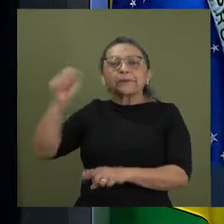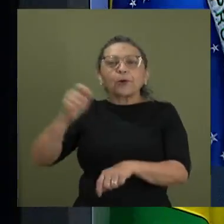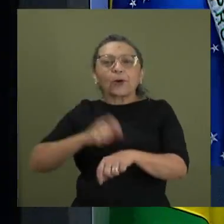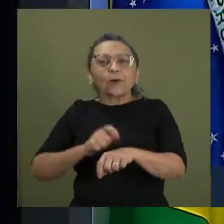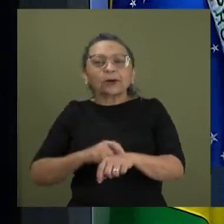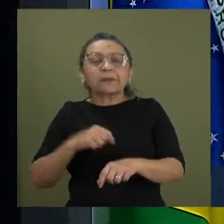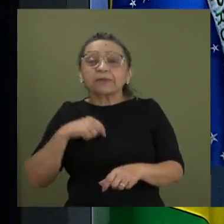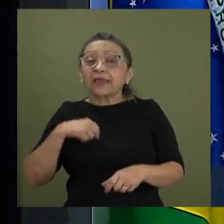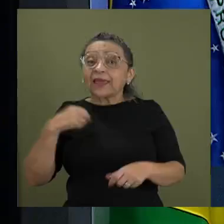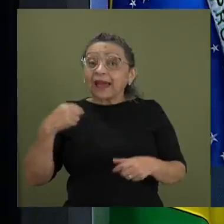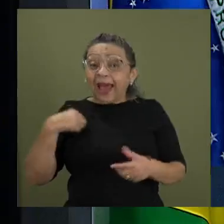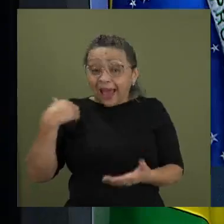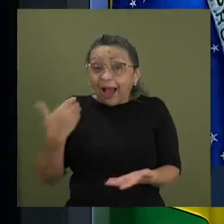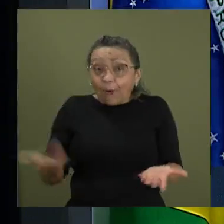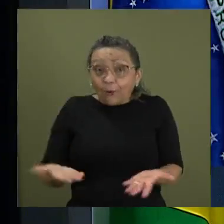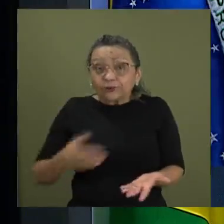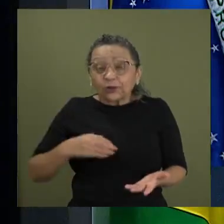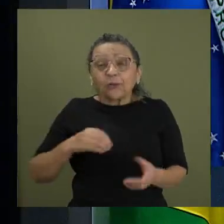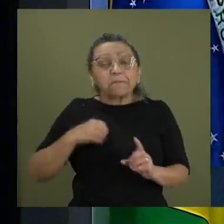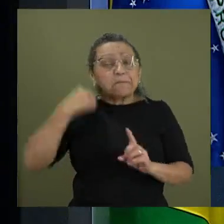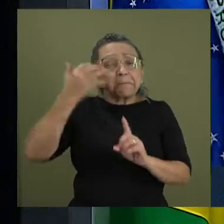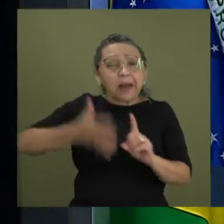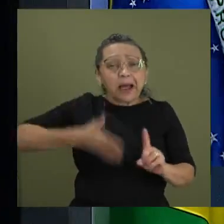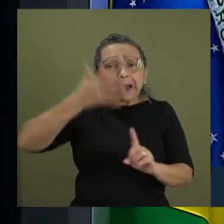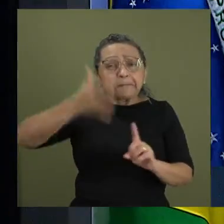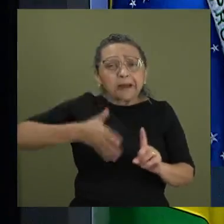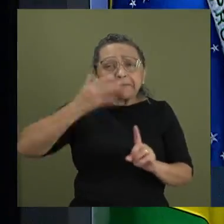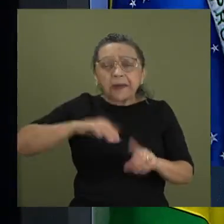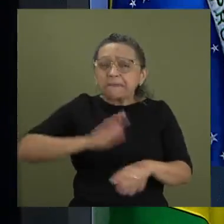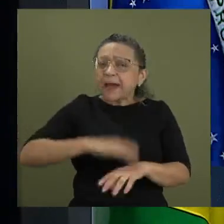agora o pronunciamento mais importante de todo o meu mandato.